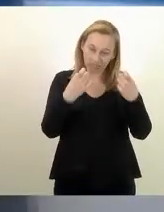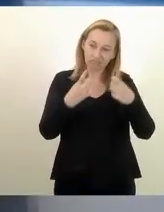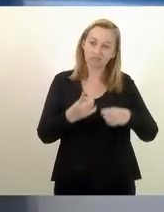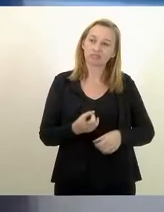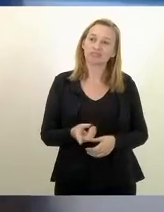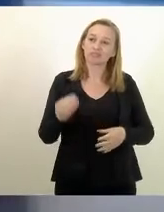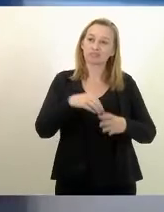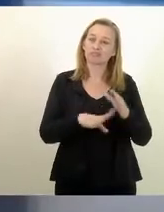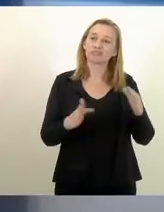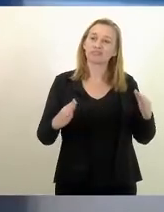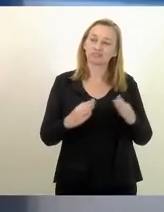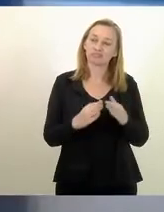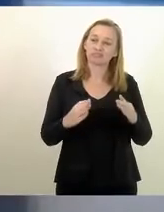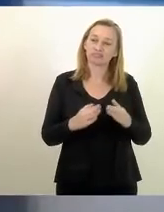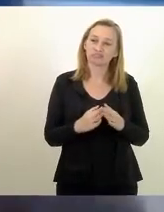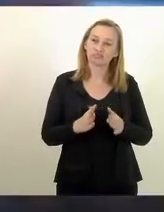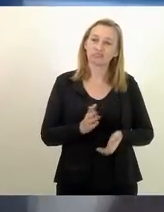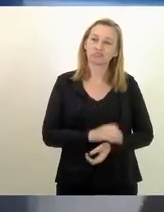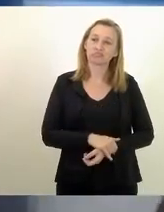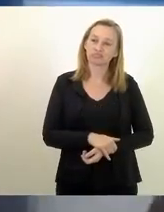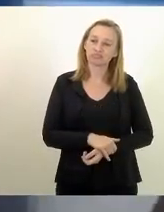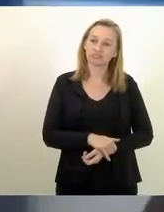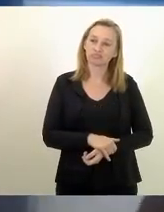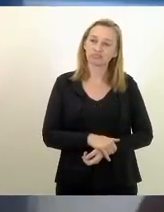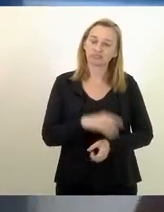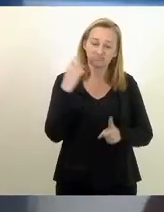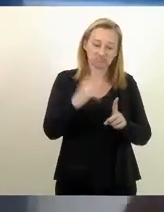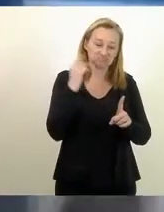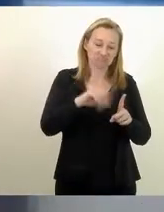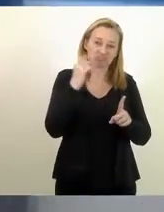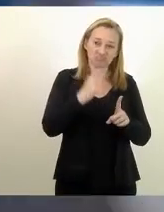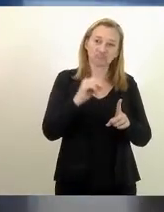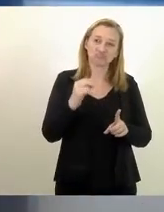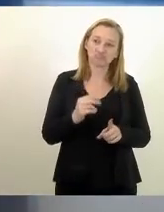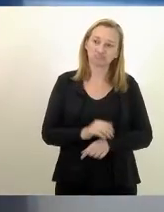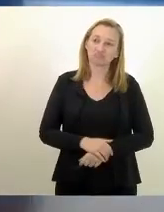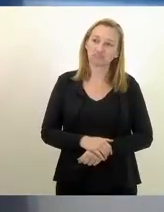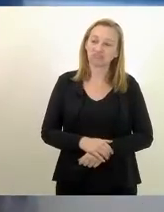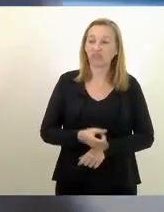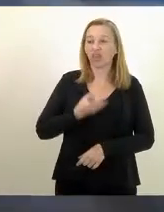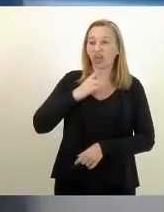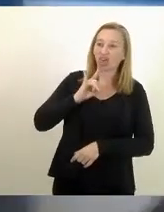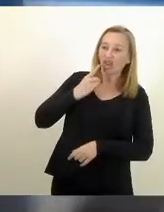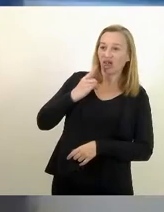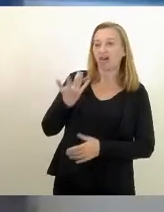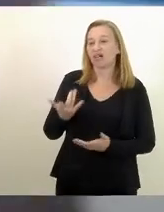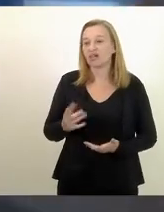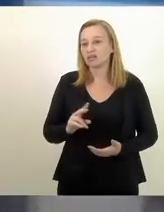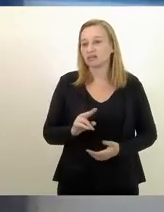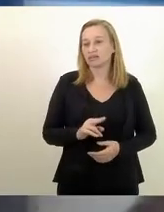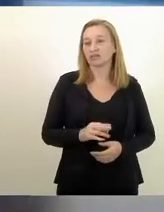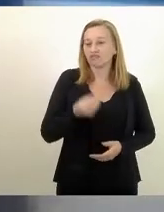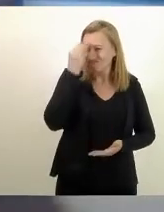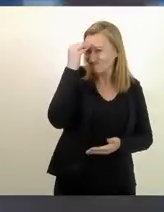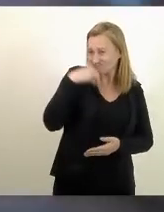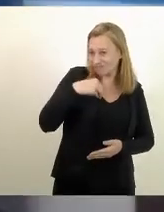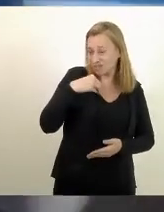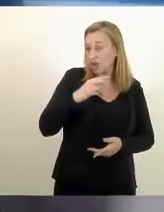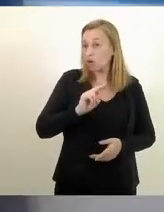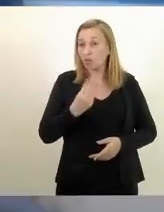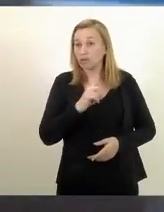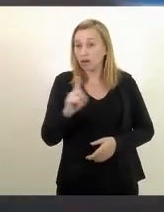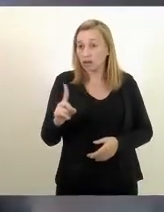de cronicamente espancadas com bebida sem bebida com arrependimento sem